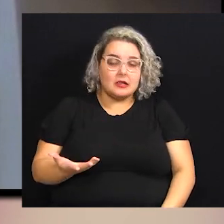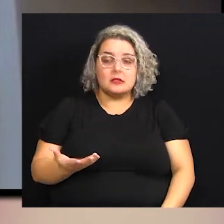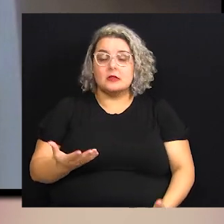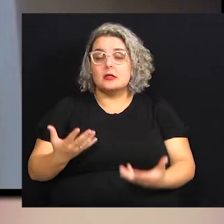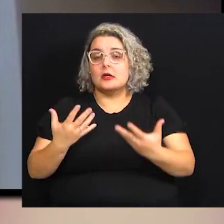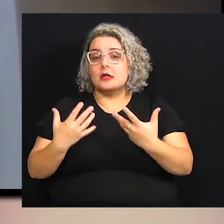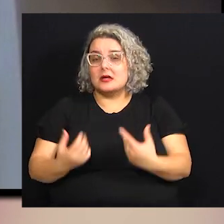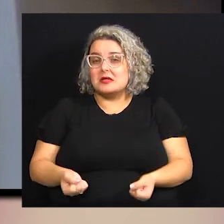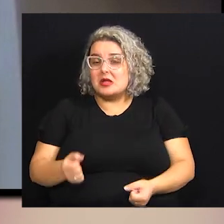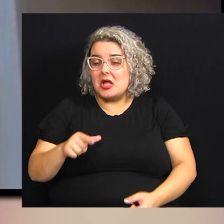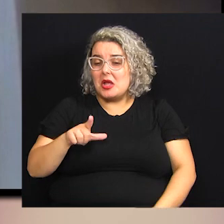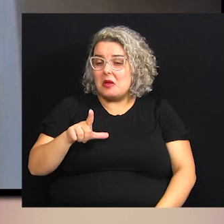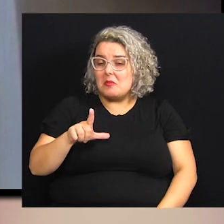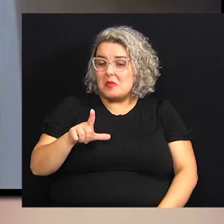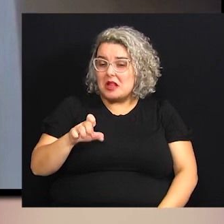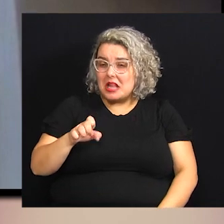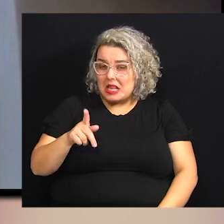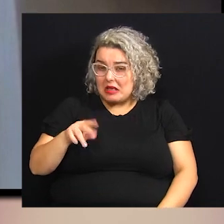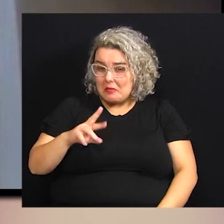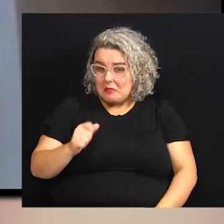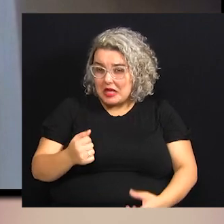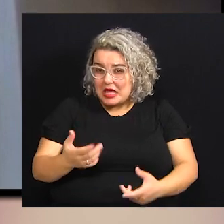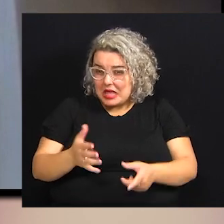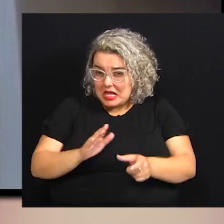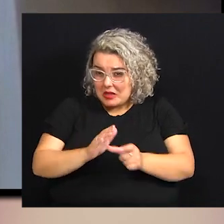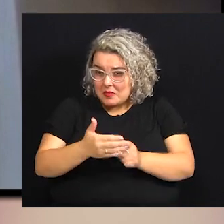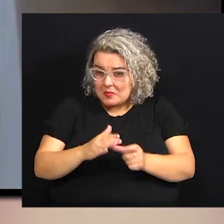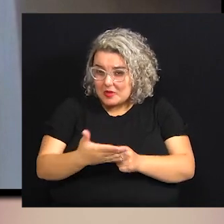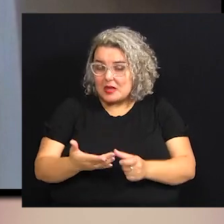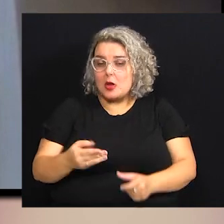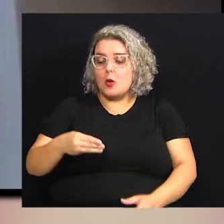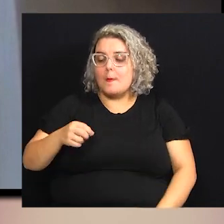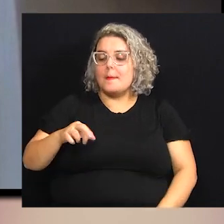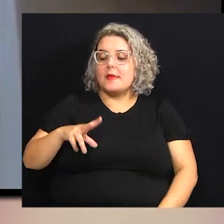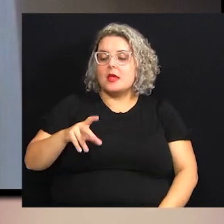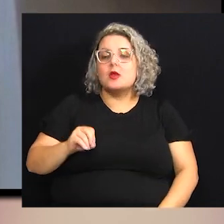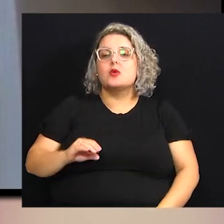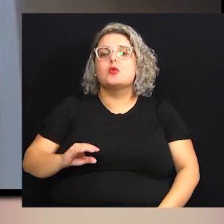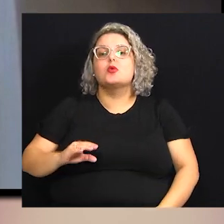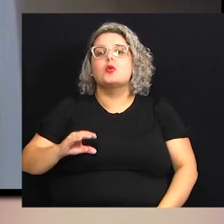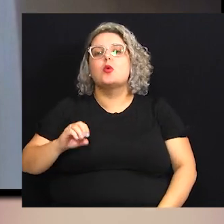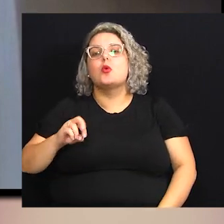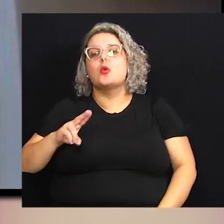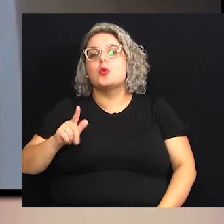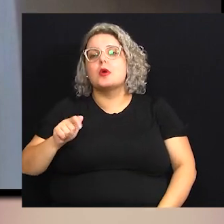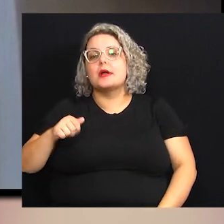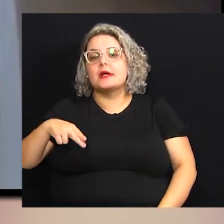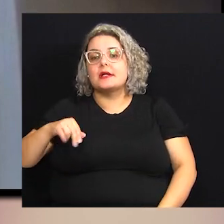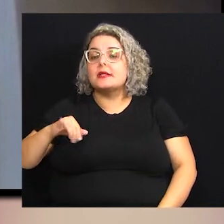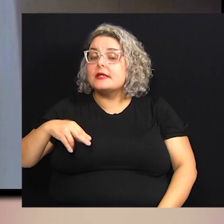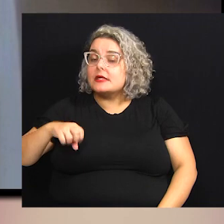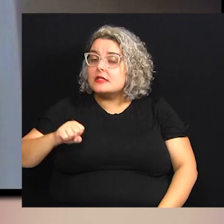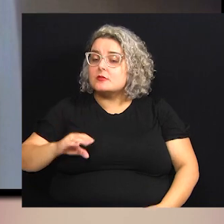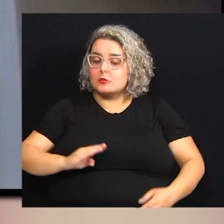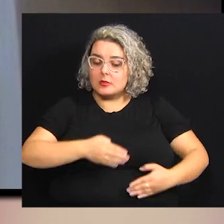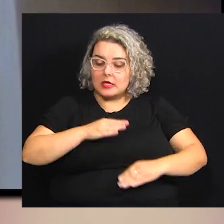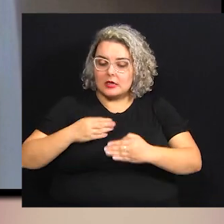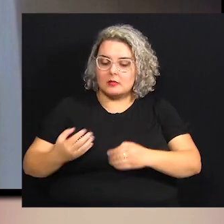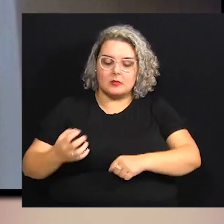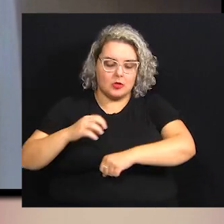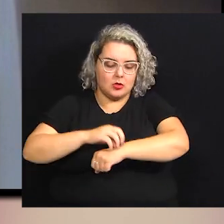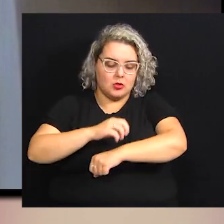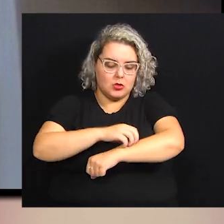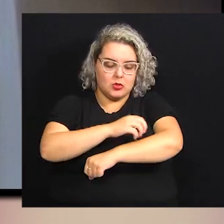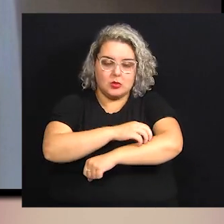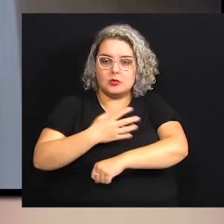esse nome de lepra devido ao micro-organismo, que é uma bactéria que causa a doença hanseníase, que ele é